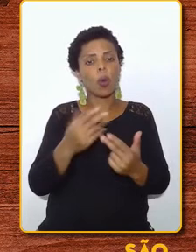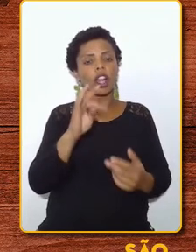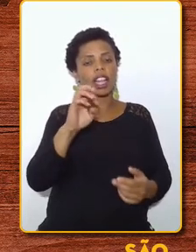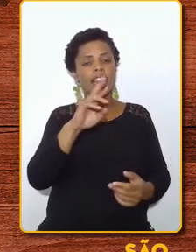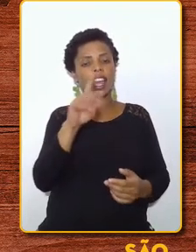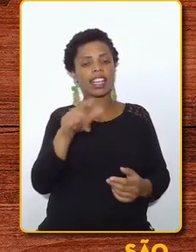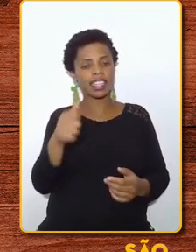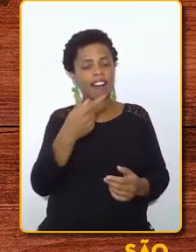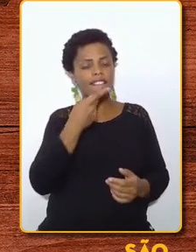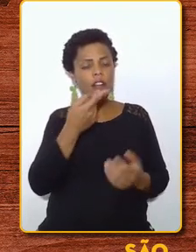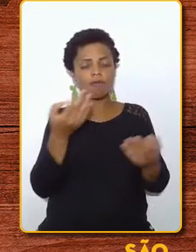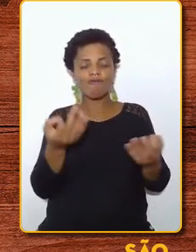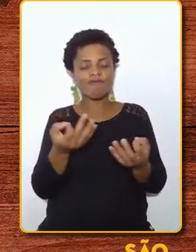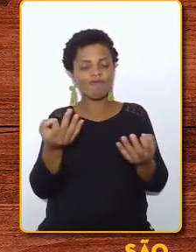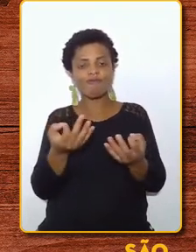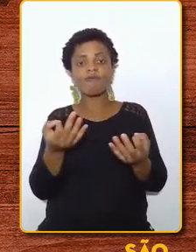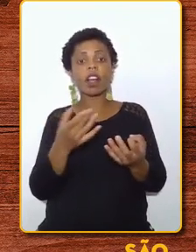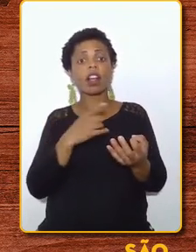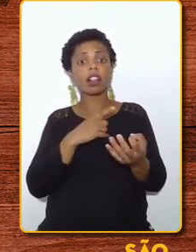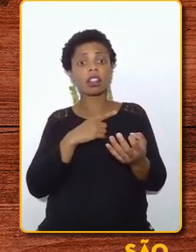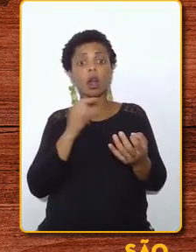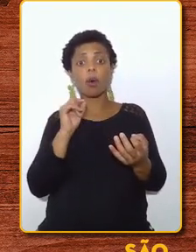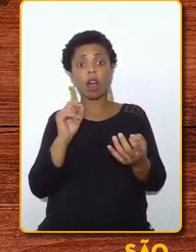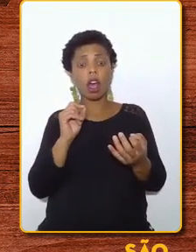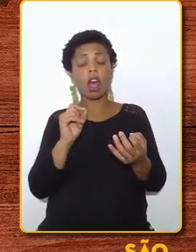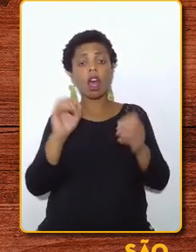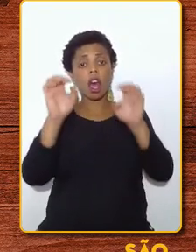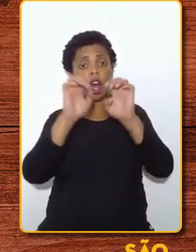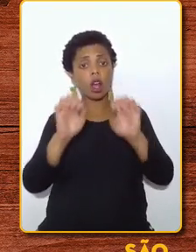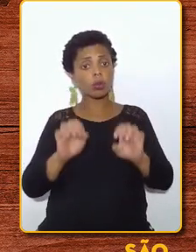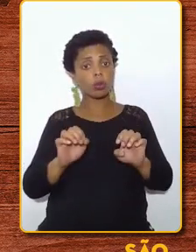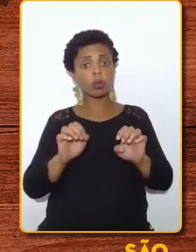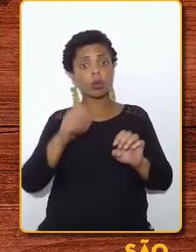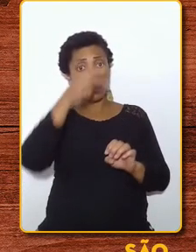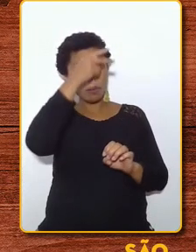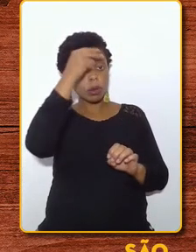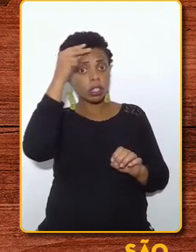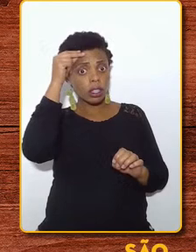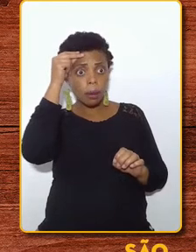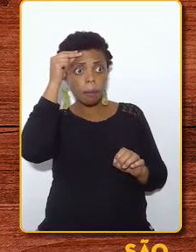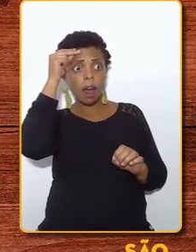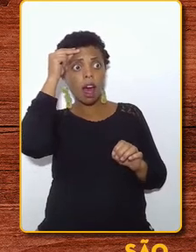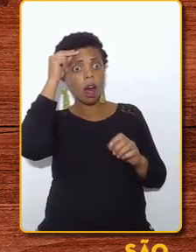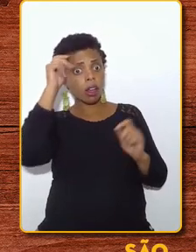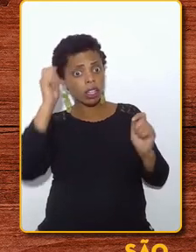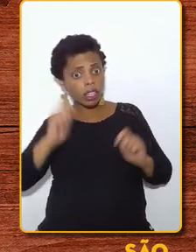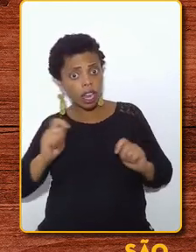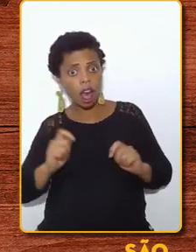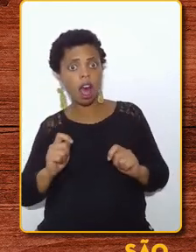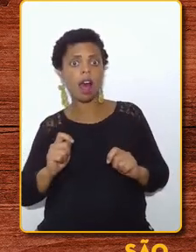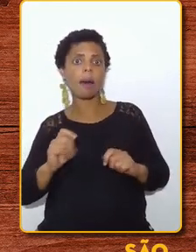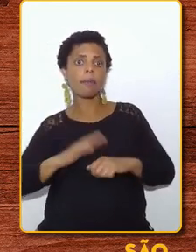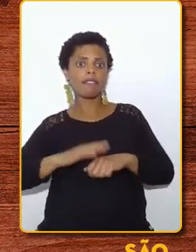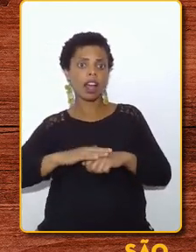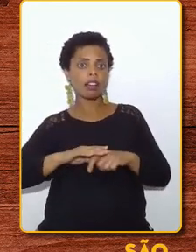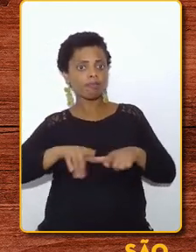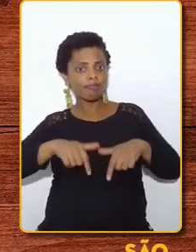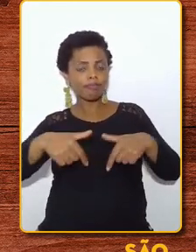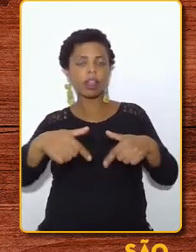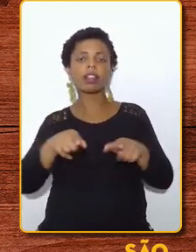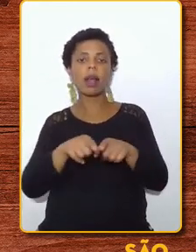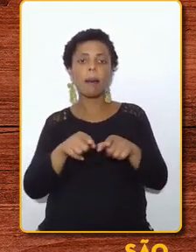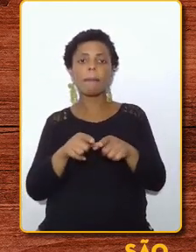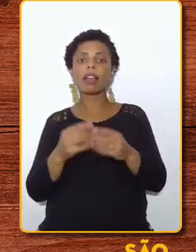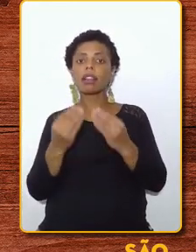temos uma estrutura municipal aí posta para ação, temos uma estrutura da merenda escolar, temos uma estrutura de compras